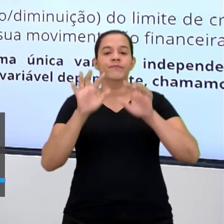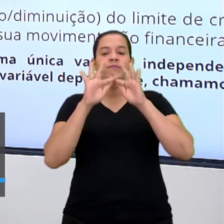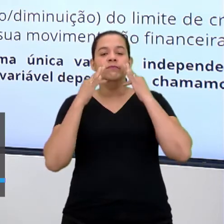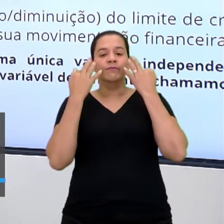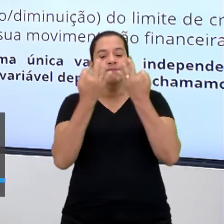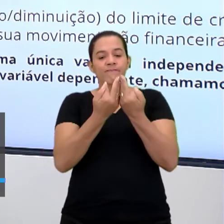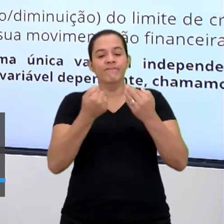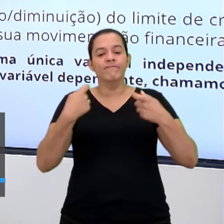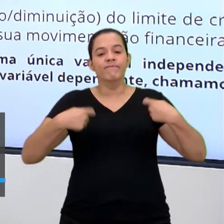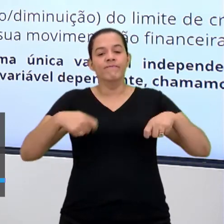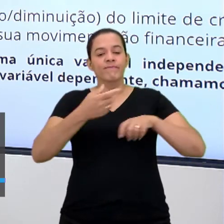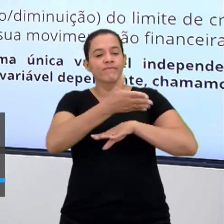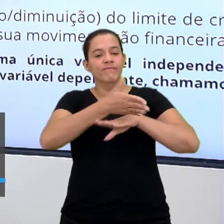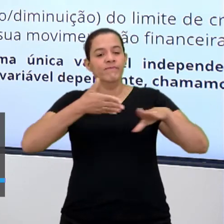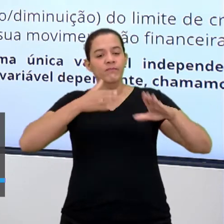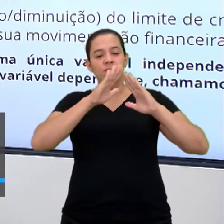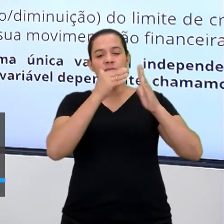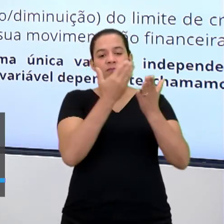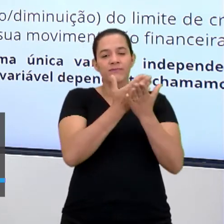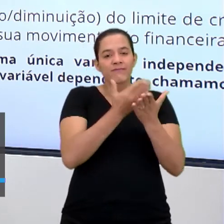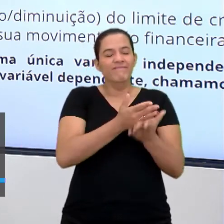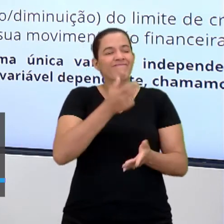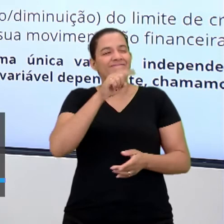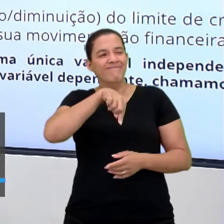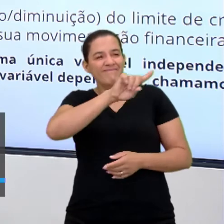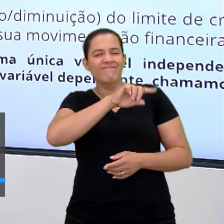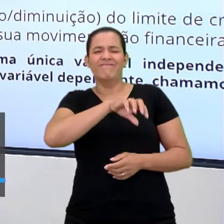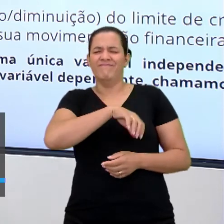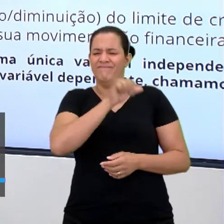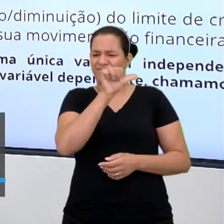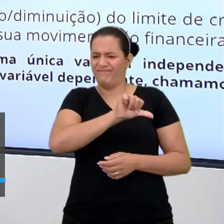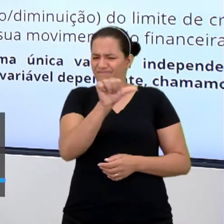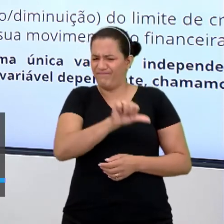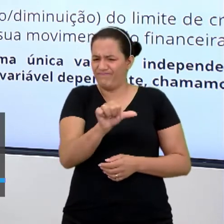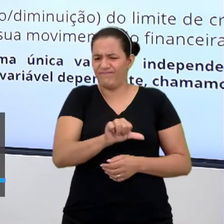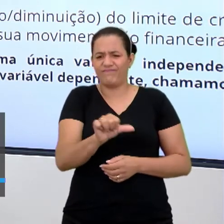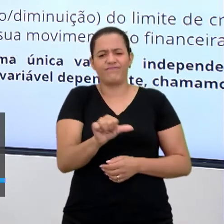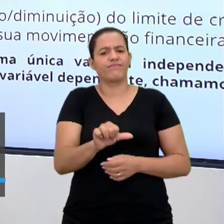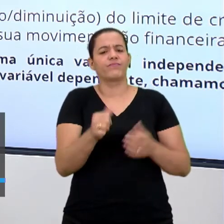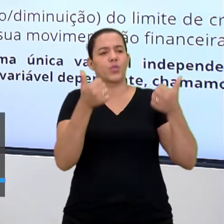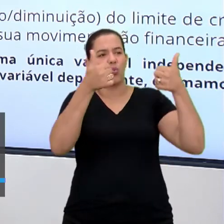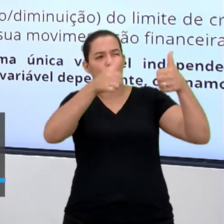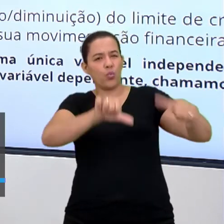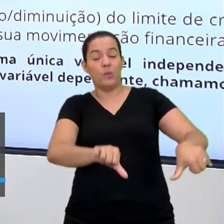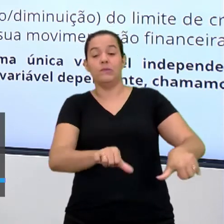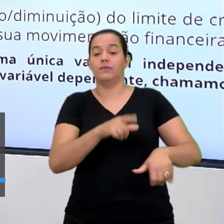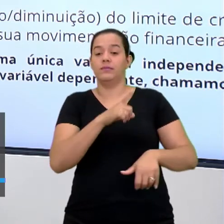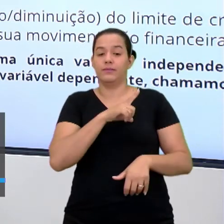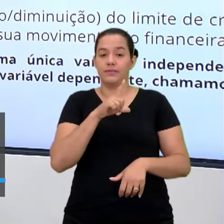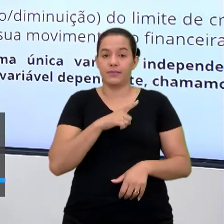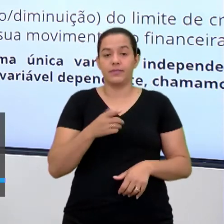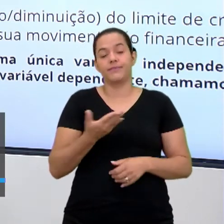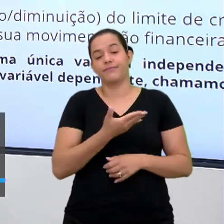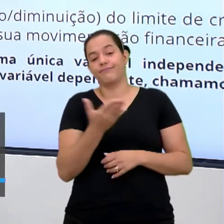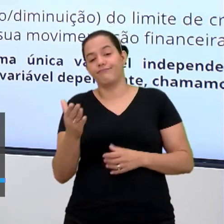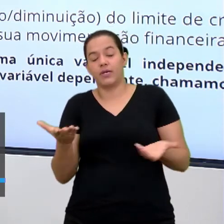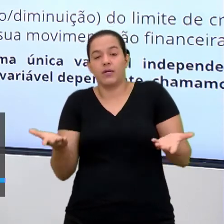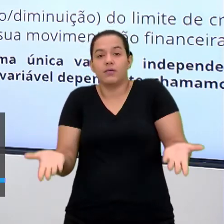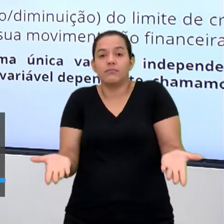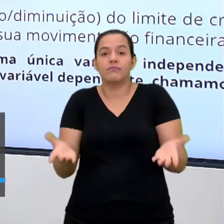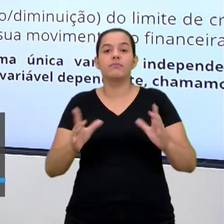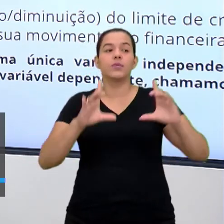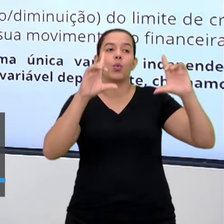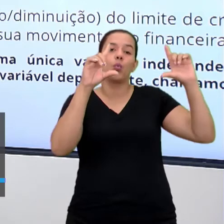tendo que se evadir da escola. São dados graves, tá? São dados muito ruins, e que, no caso aí da regressão